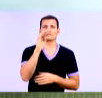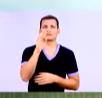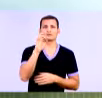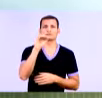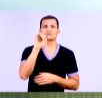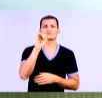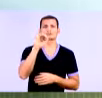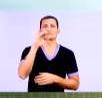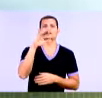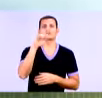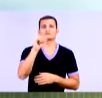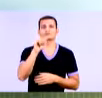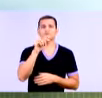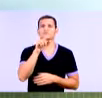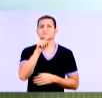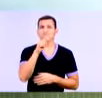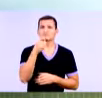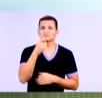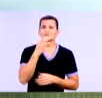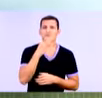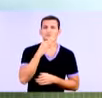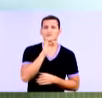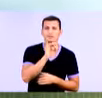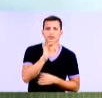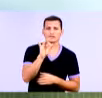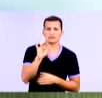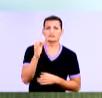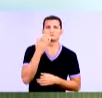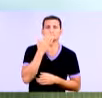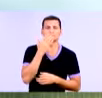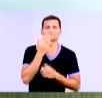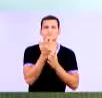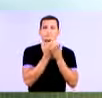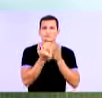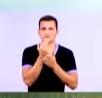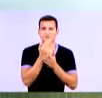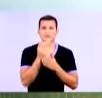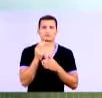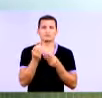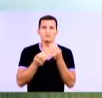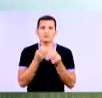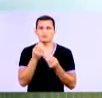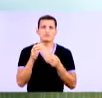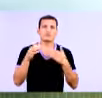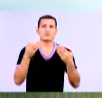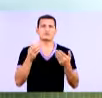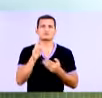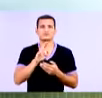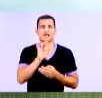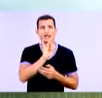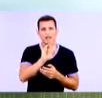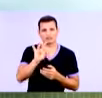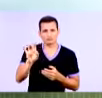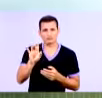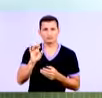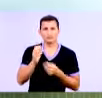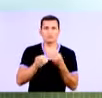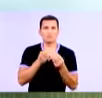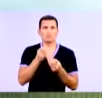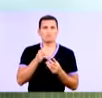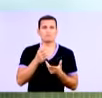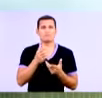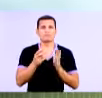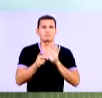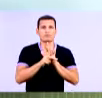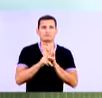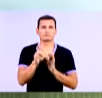né? Você precisa conhecer um pouquinho cada um dos formatos para saber quando usar cada um deles, em quais situações são mais adequados usar